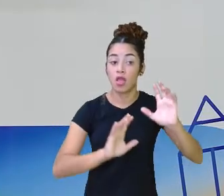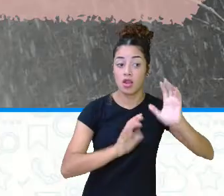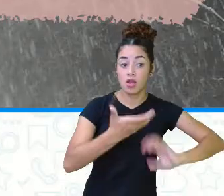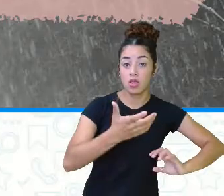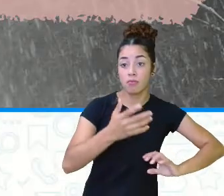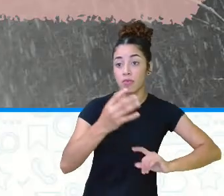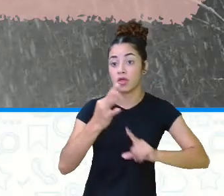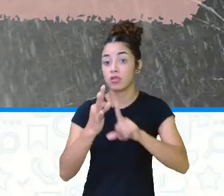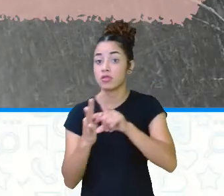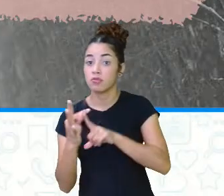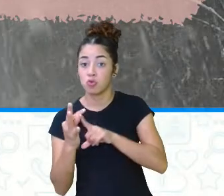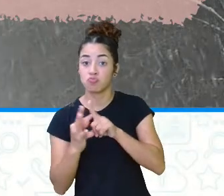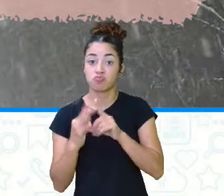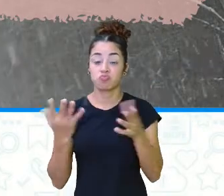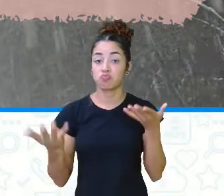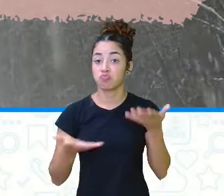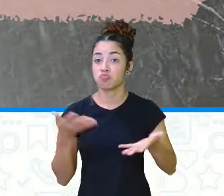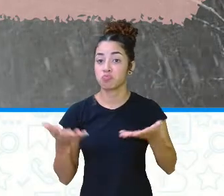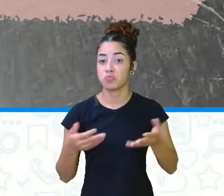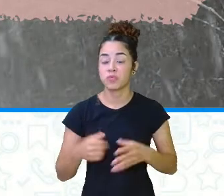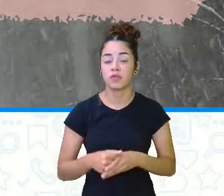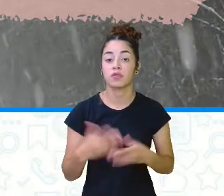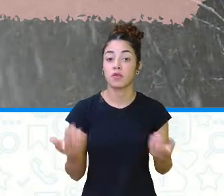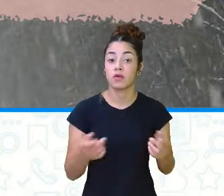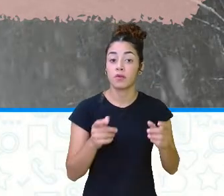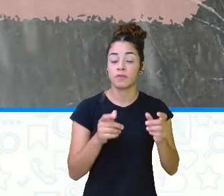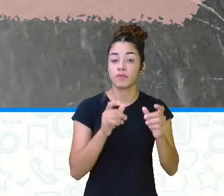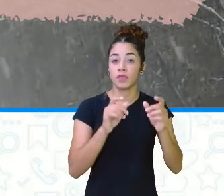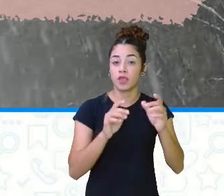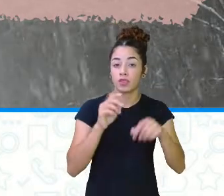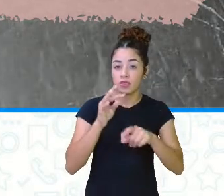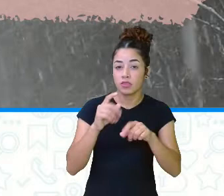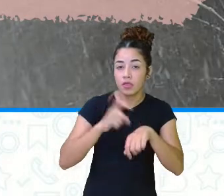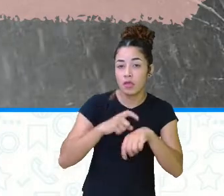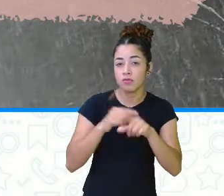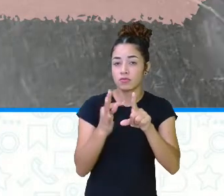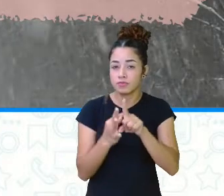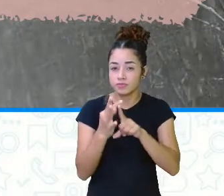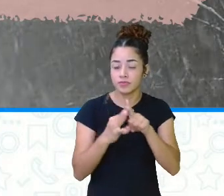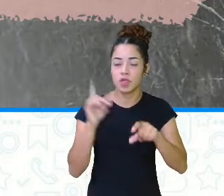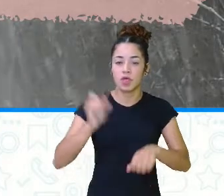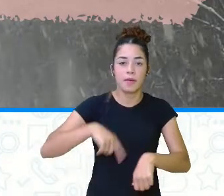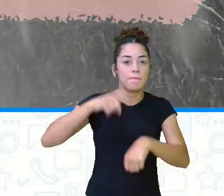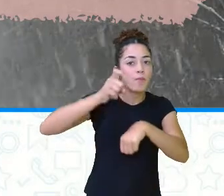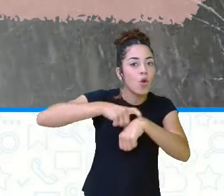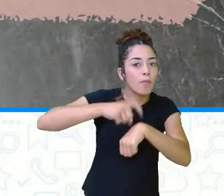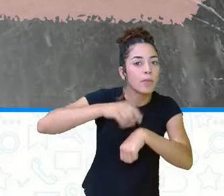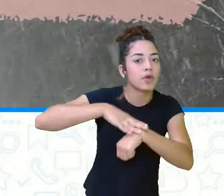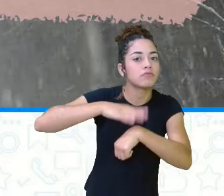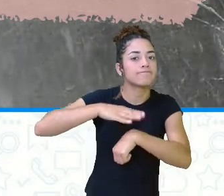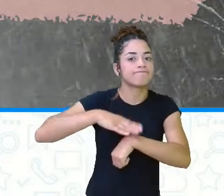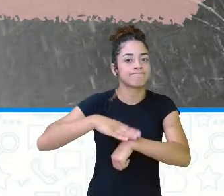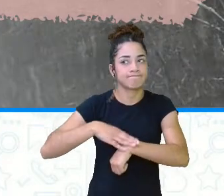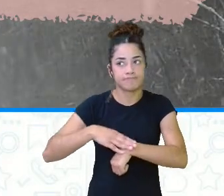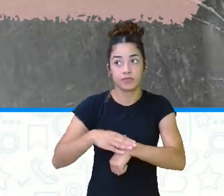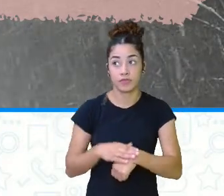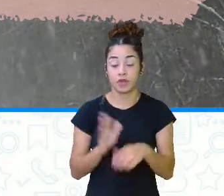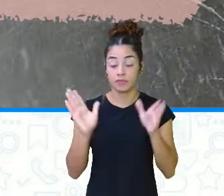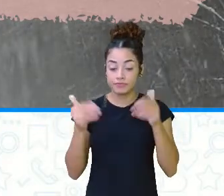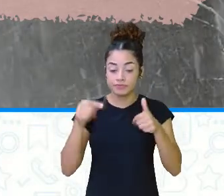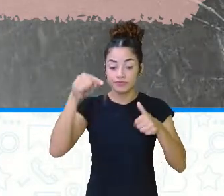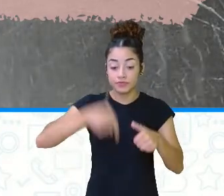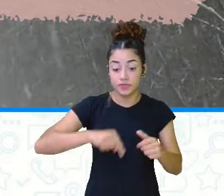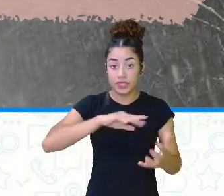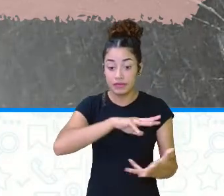clima, gente? Olha, o termo tempo corresponde a uma situação de momento, indica o estado atmosférico em